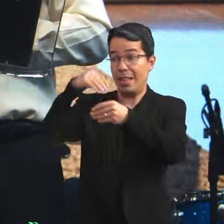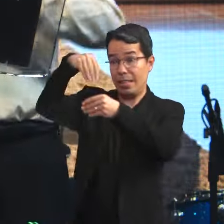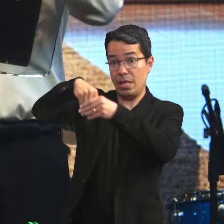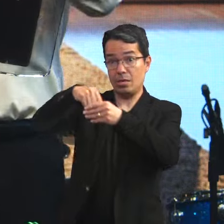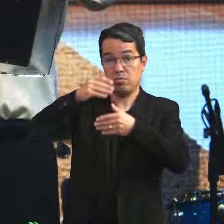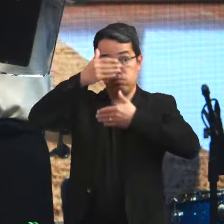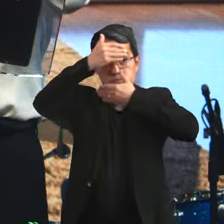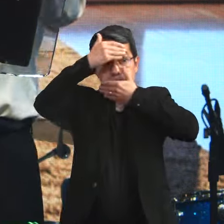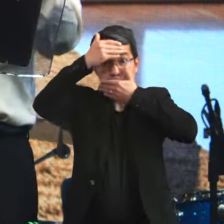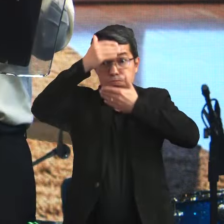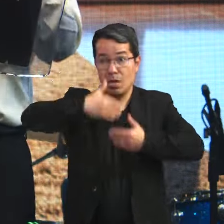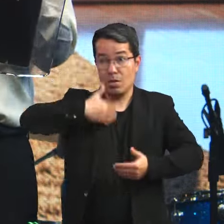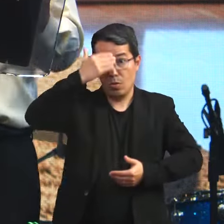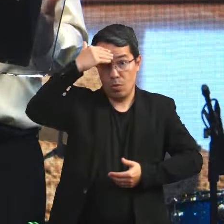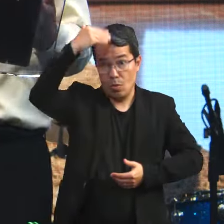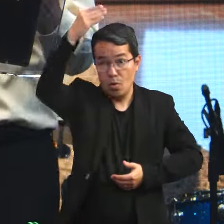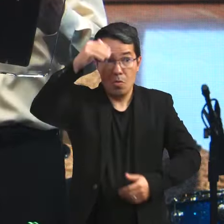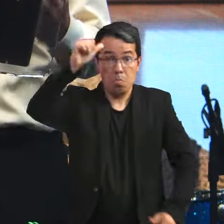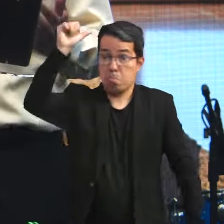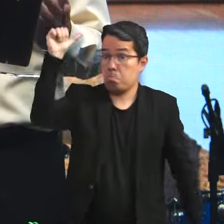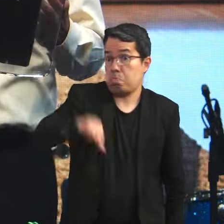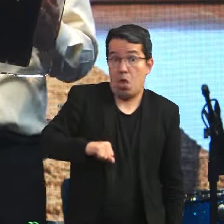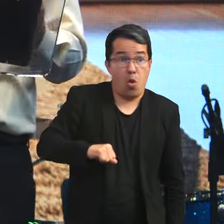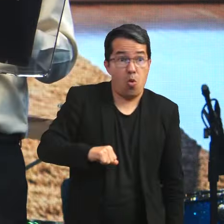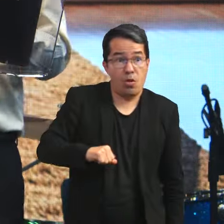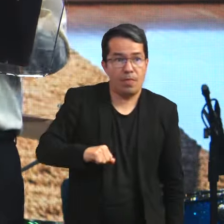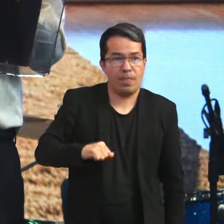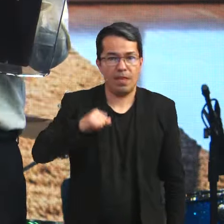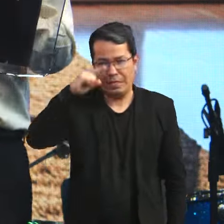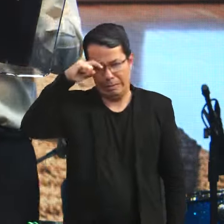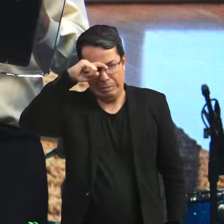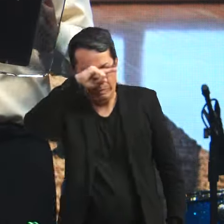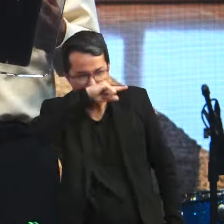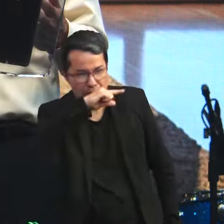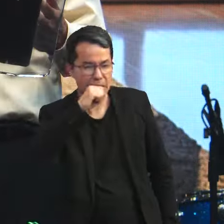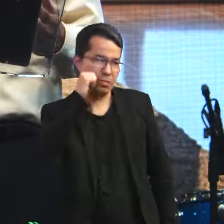Talibã difices queeres as difices